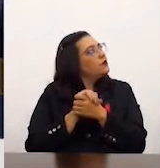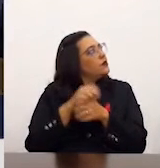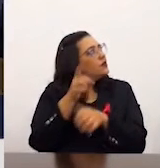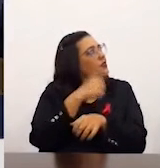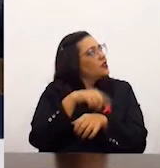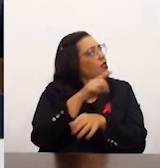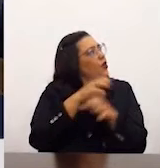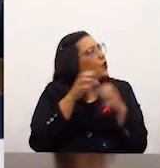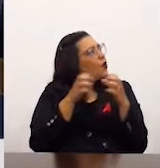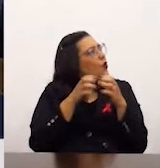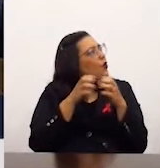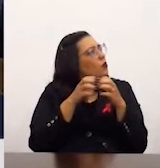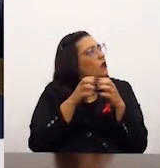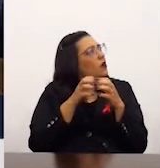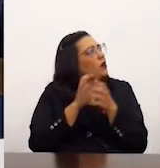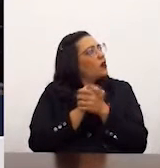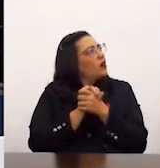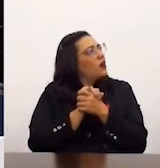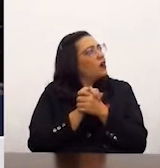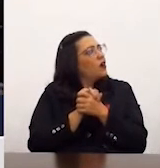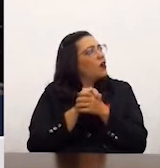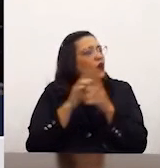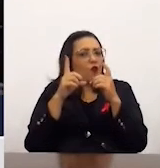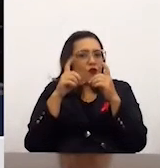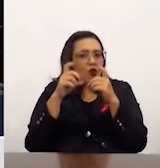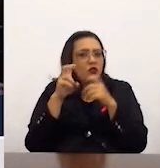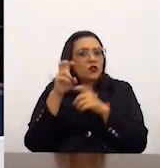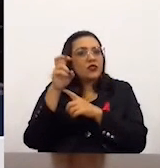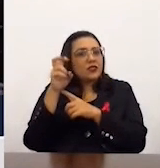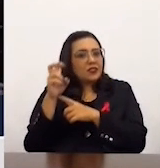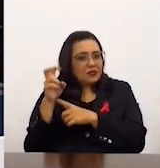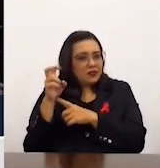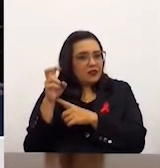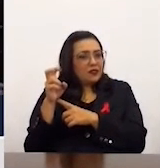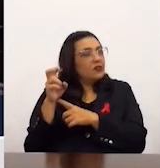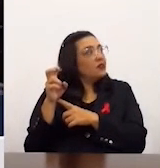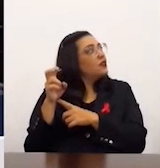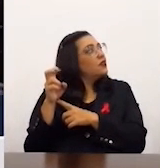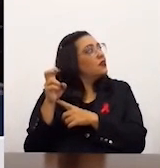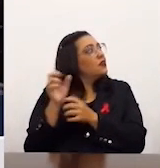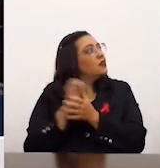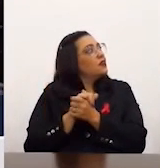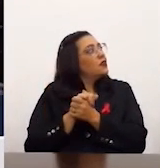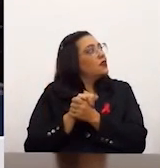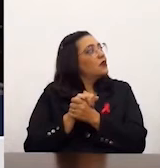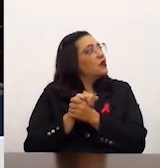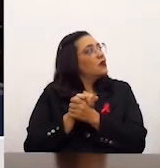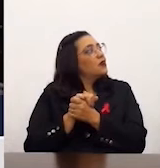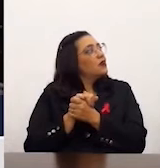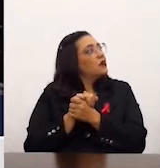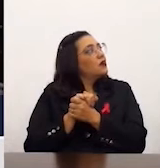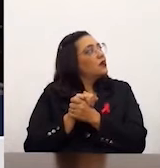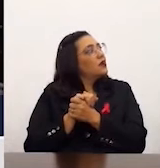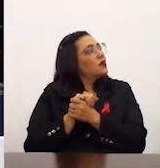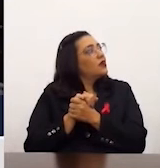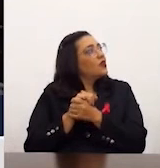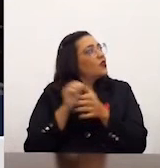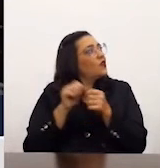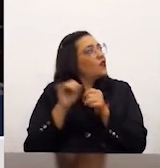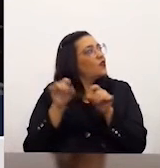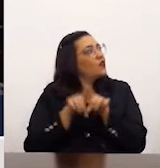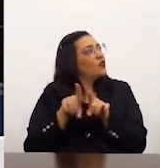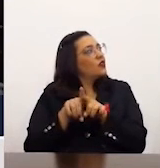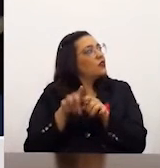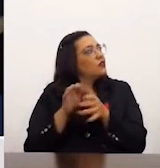de Votuporanga é atualizado a cada 10 anos e integra o processo de planejamento urbano, estabelecendo